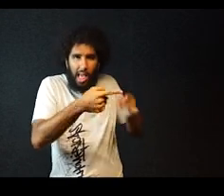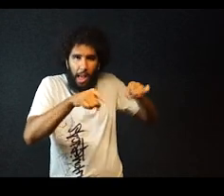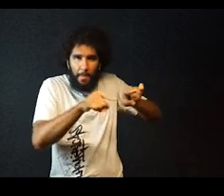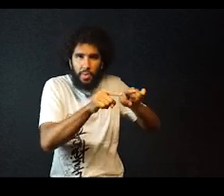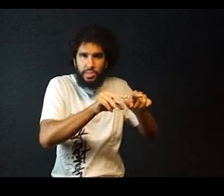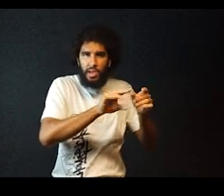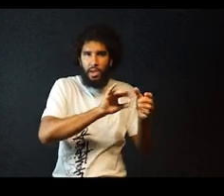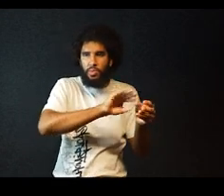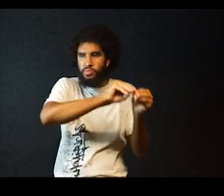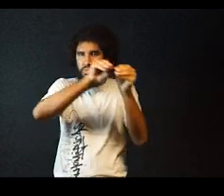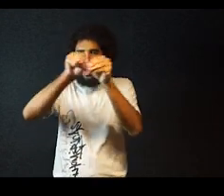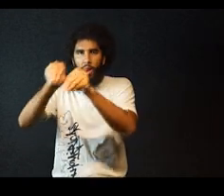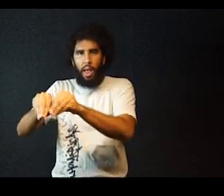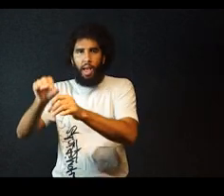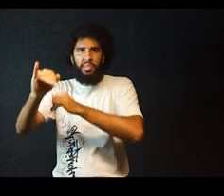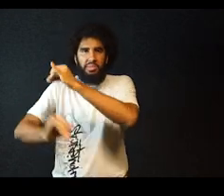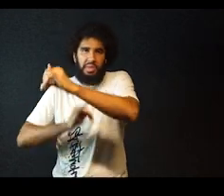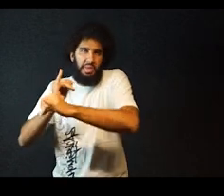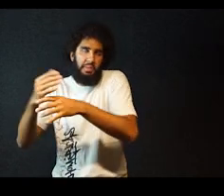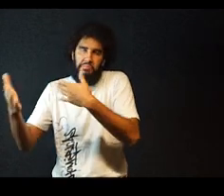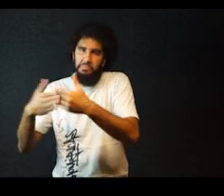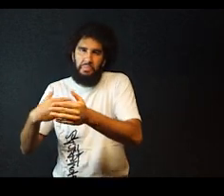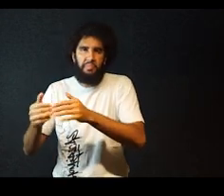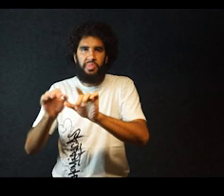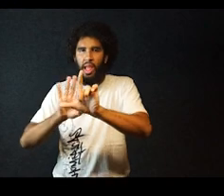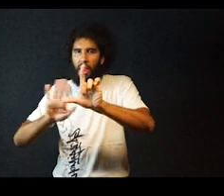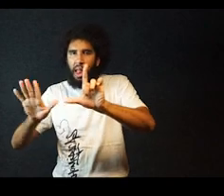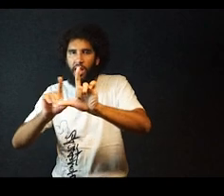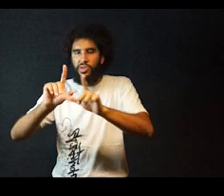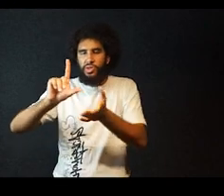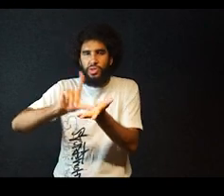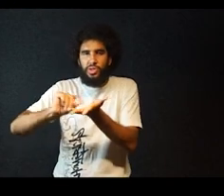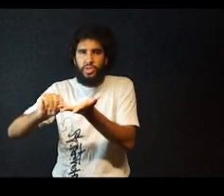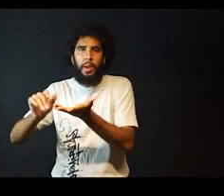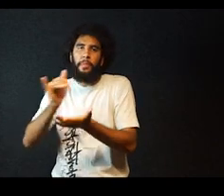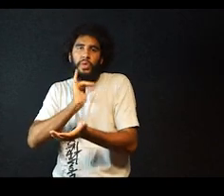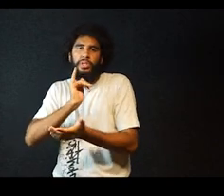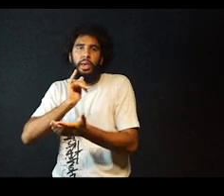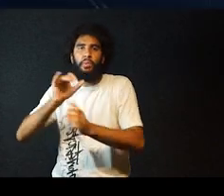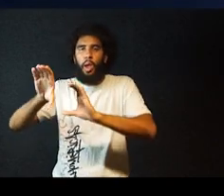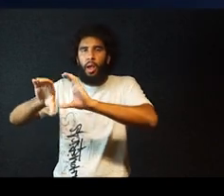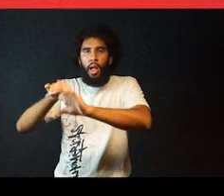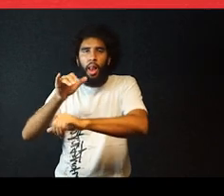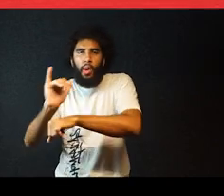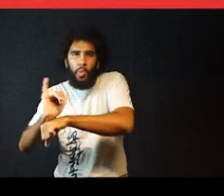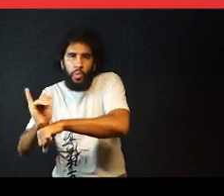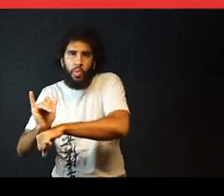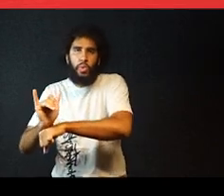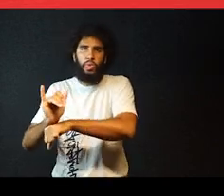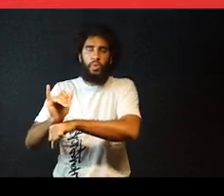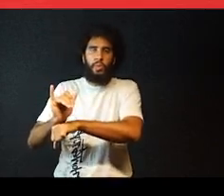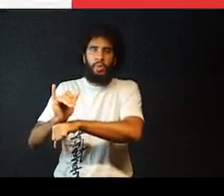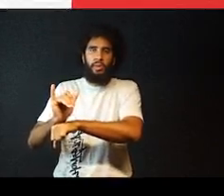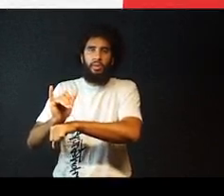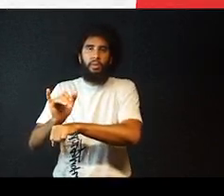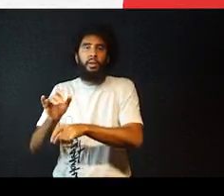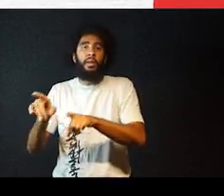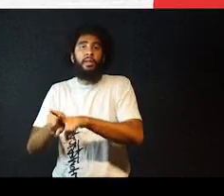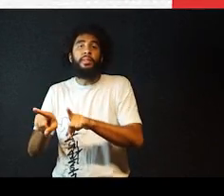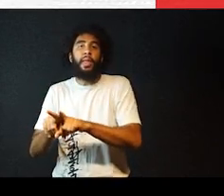essa música e colocar na internet, seja através de plataformas digitais, como o próprio YouTube,